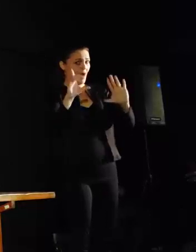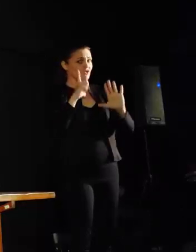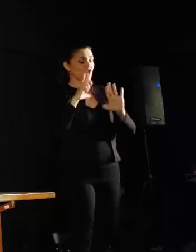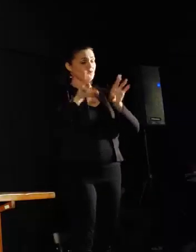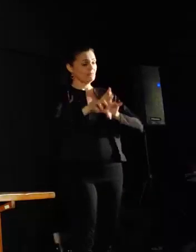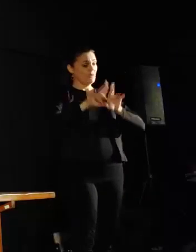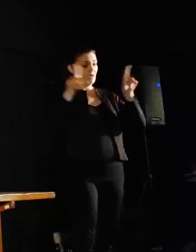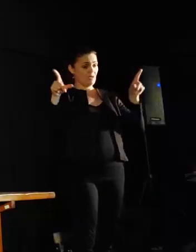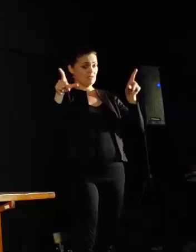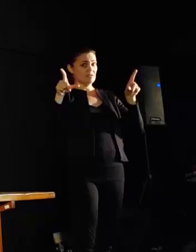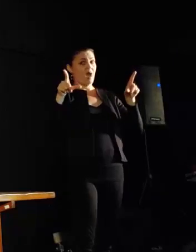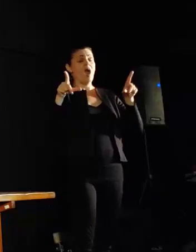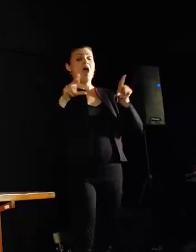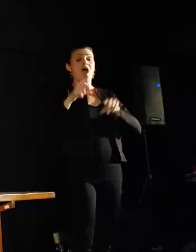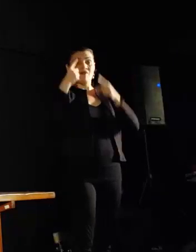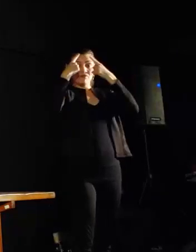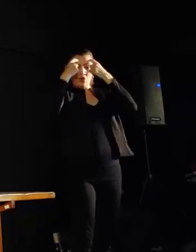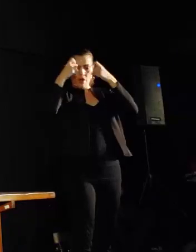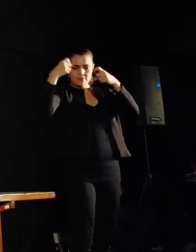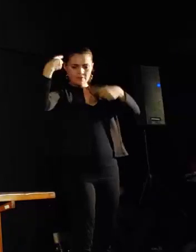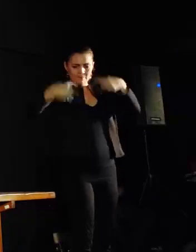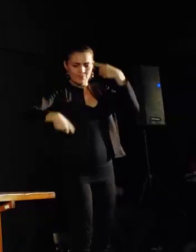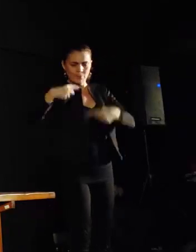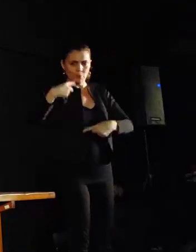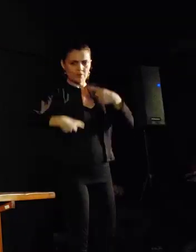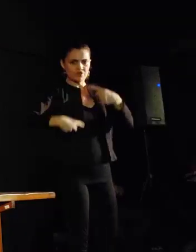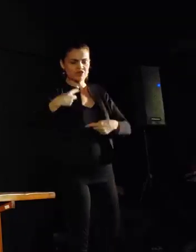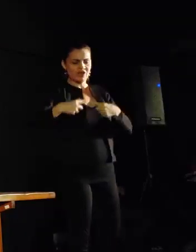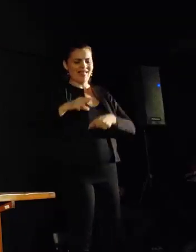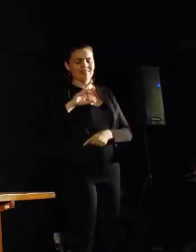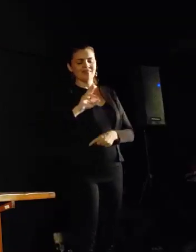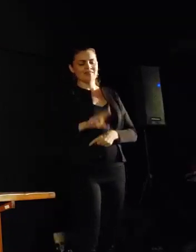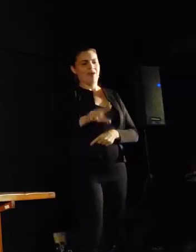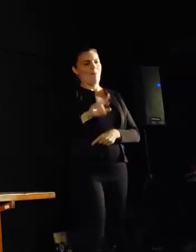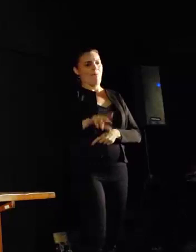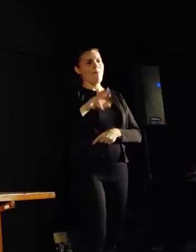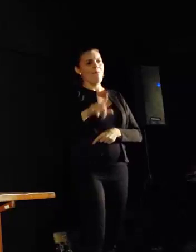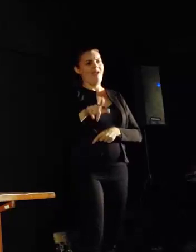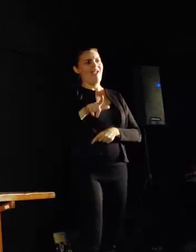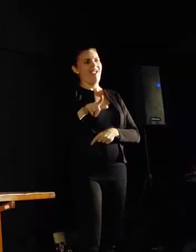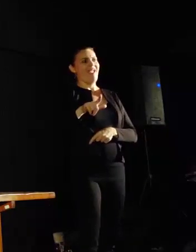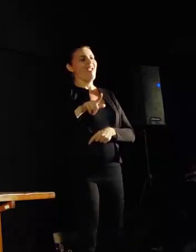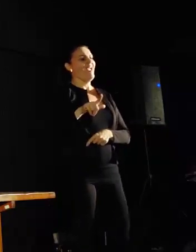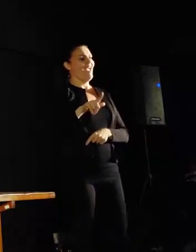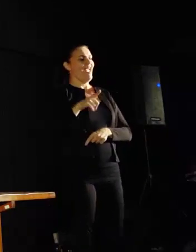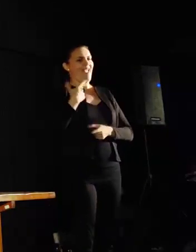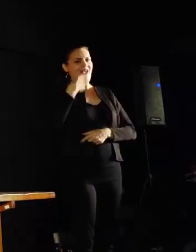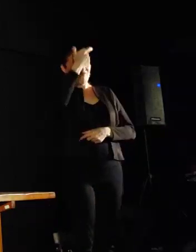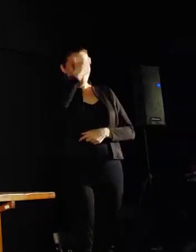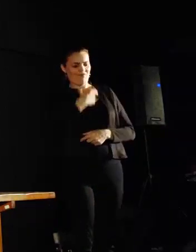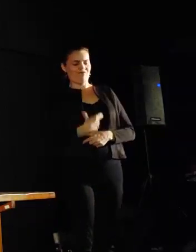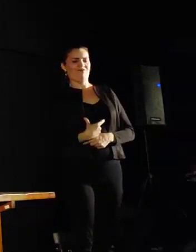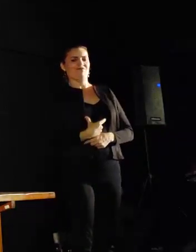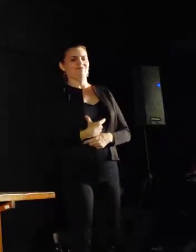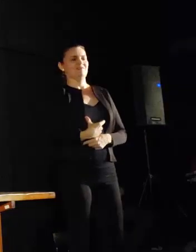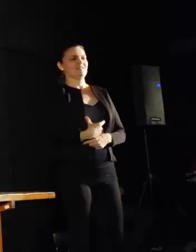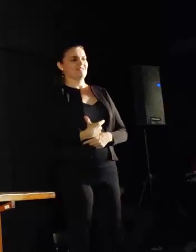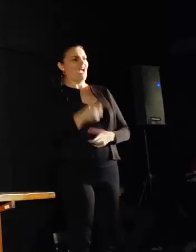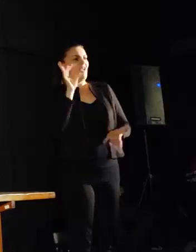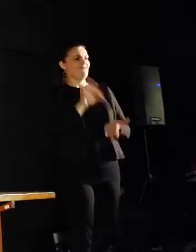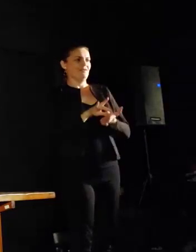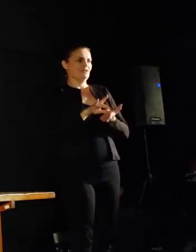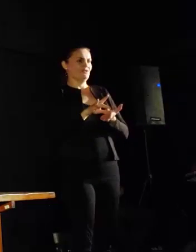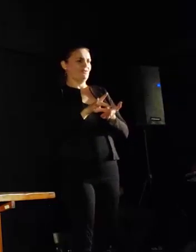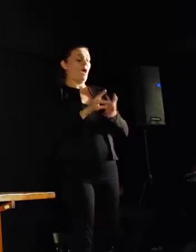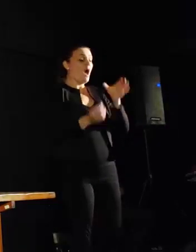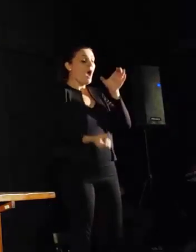violência política, ela não é a violência física efetiva. A invenção da